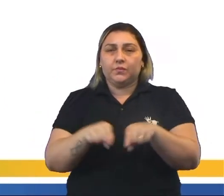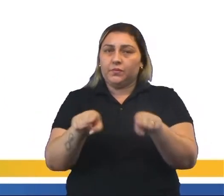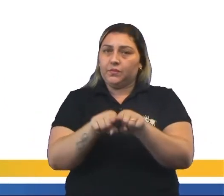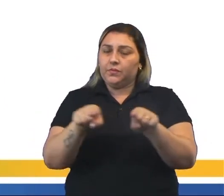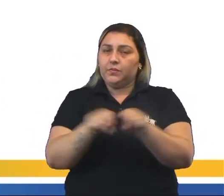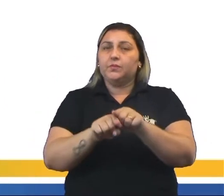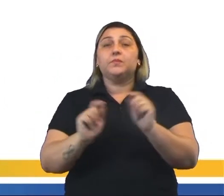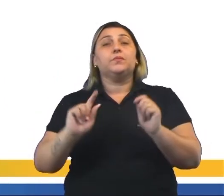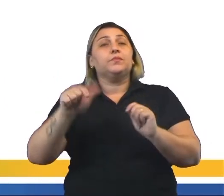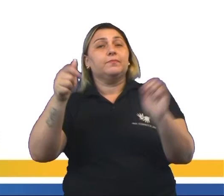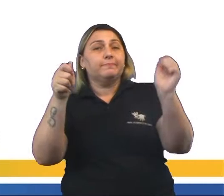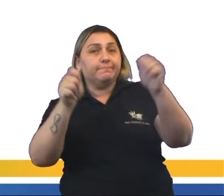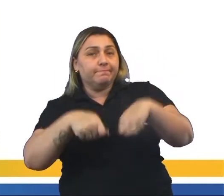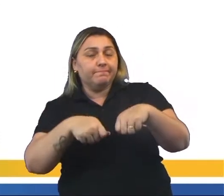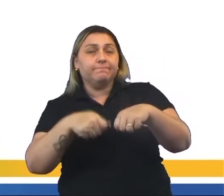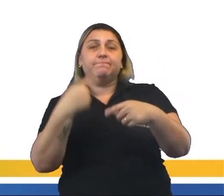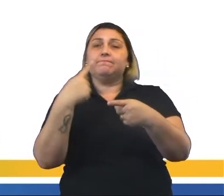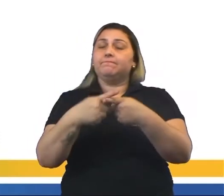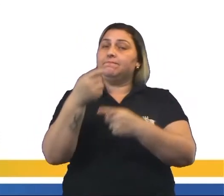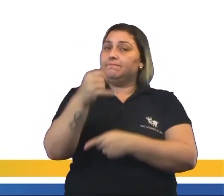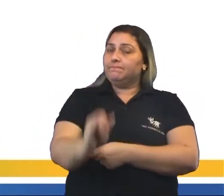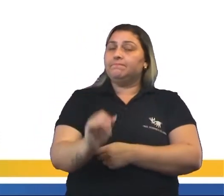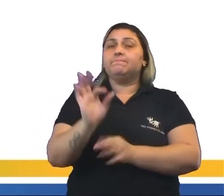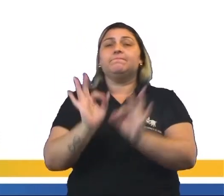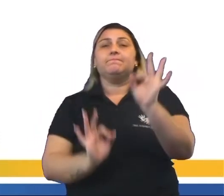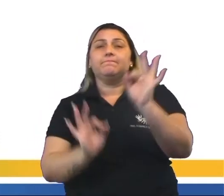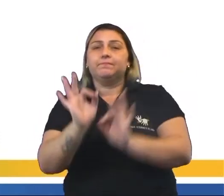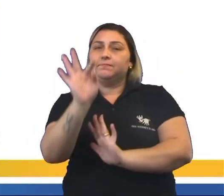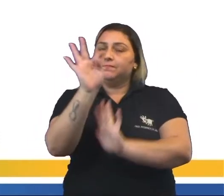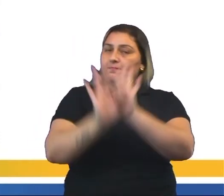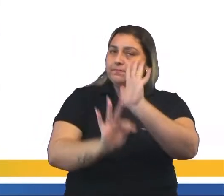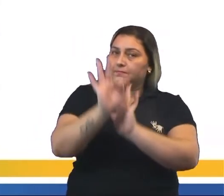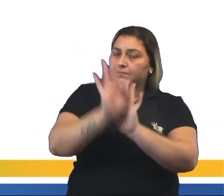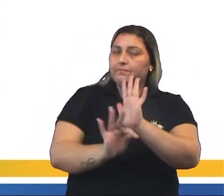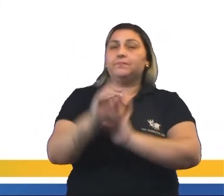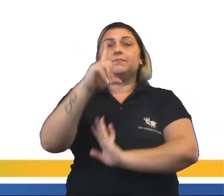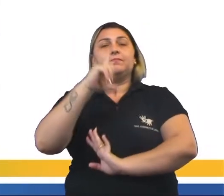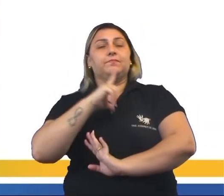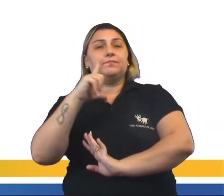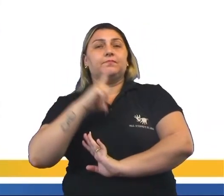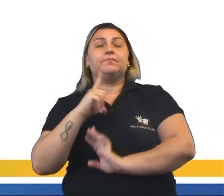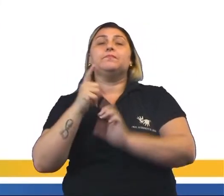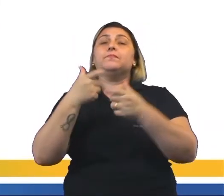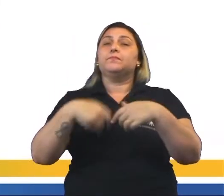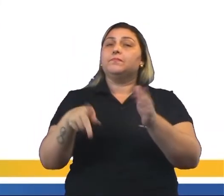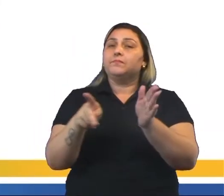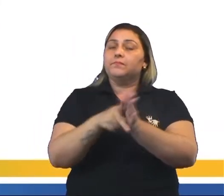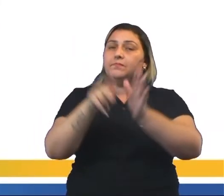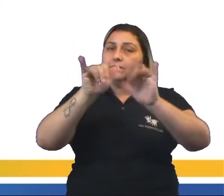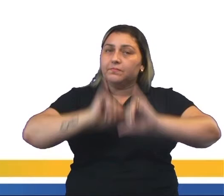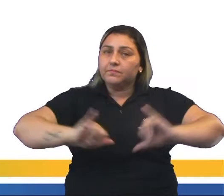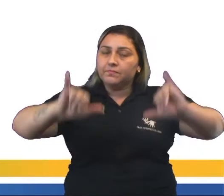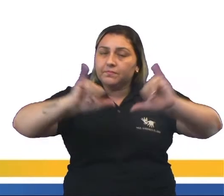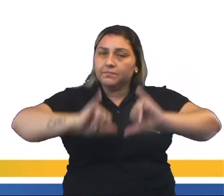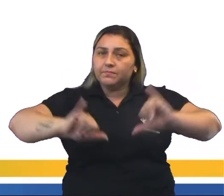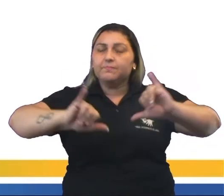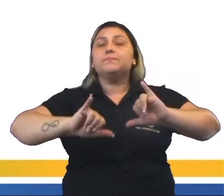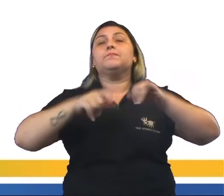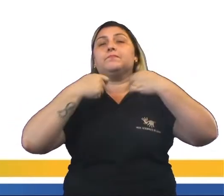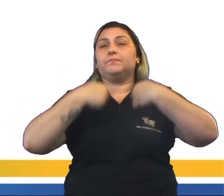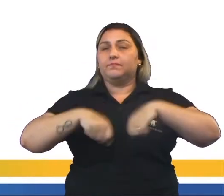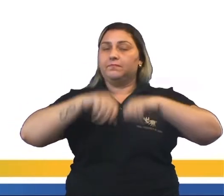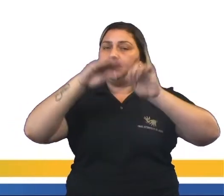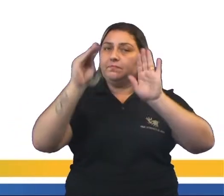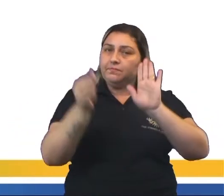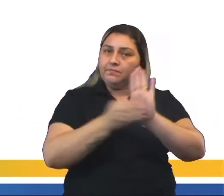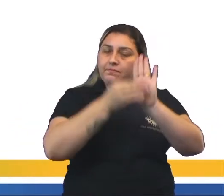outras possibilidades, porque se você produz um texto, ele vai ter um lugar de circulação, ele deve ser